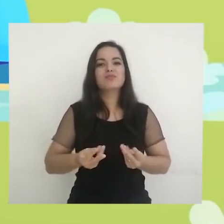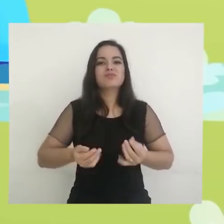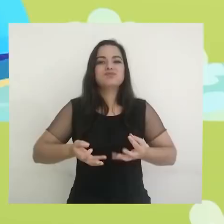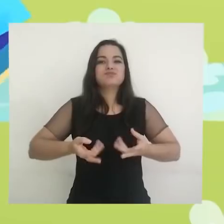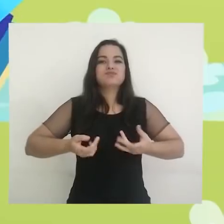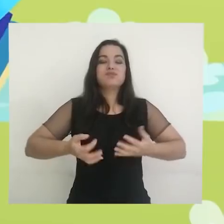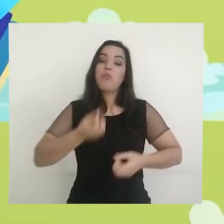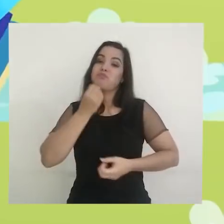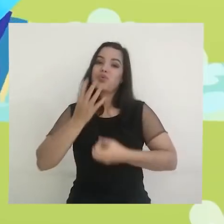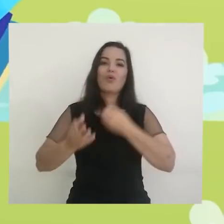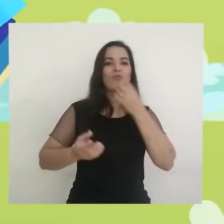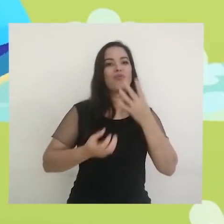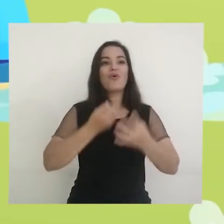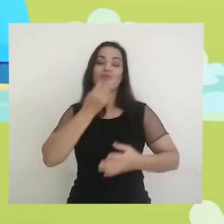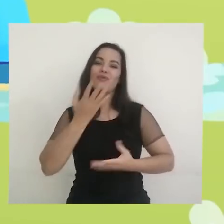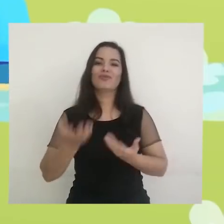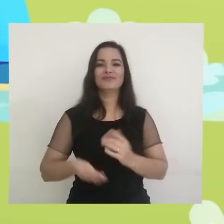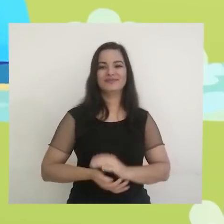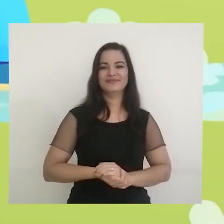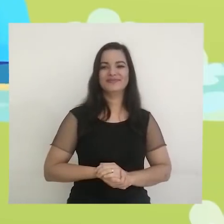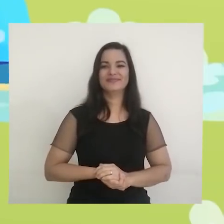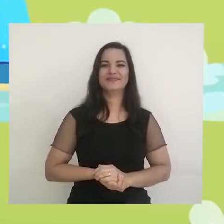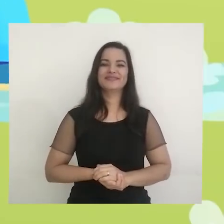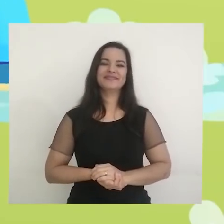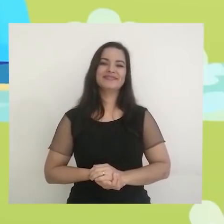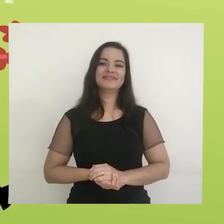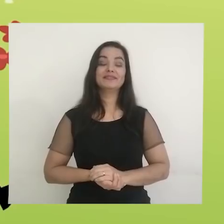Bom, bom, bom, bom.